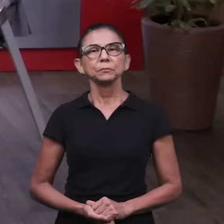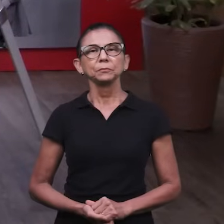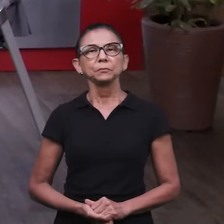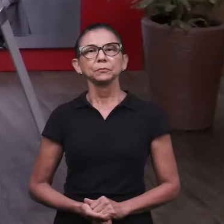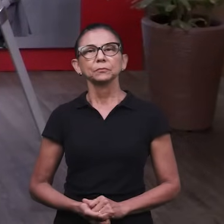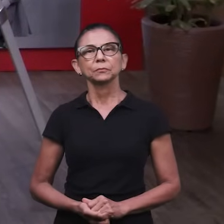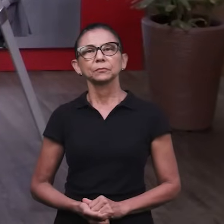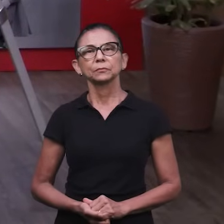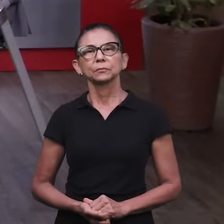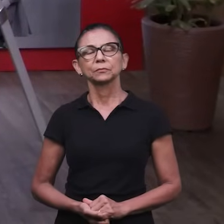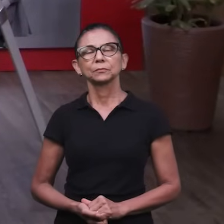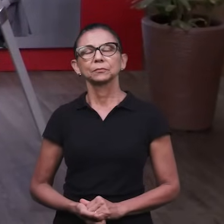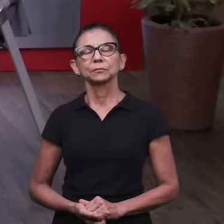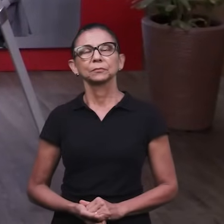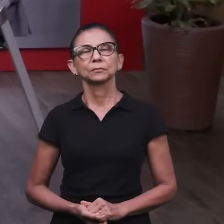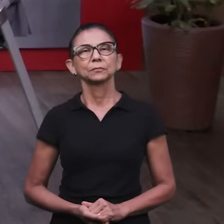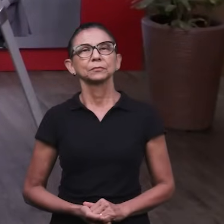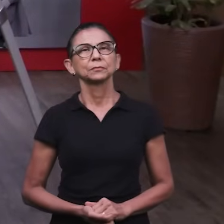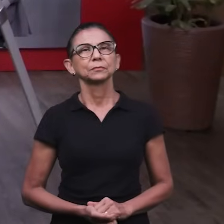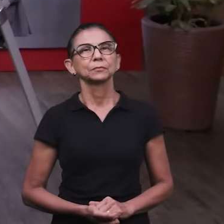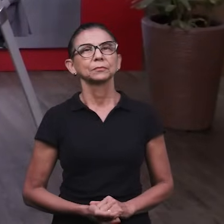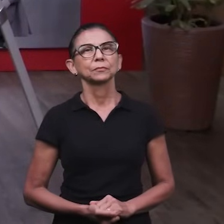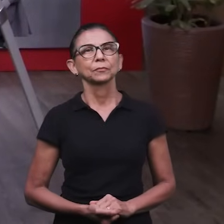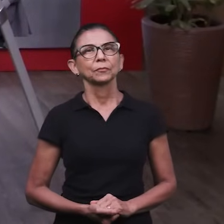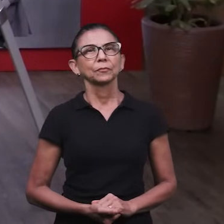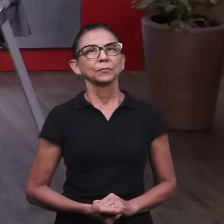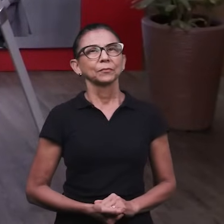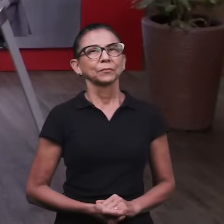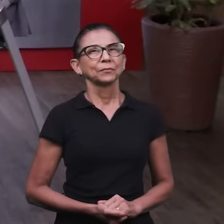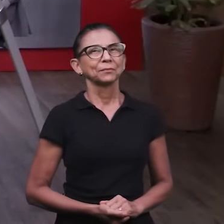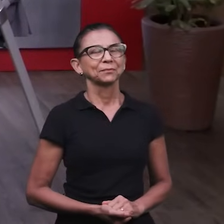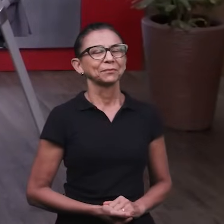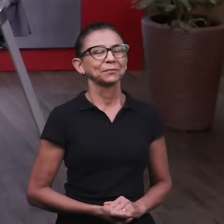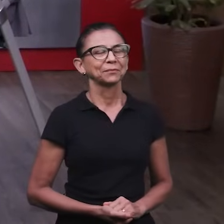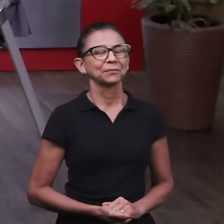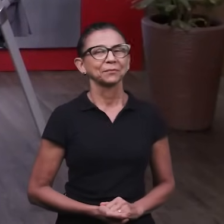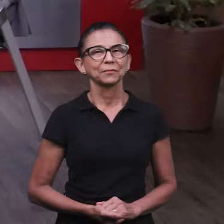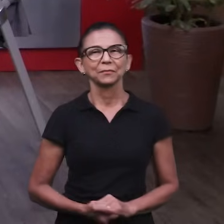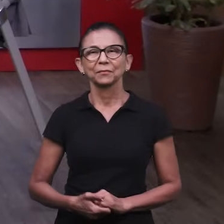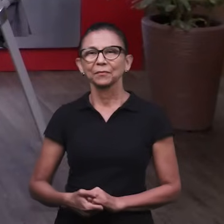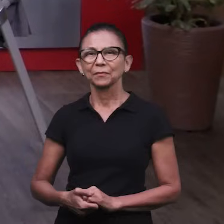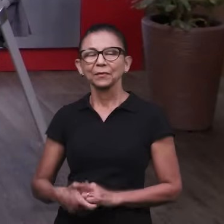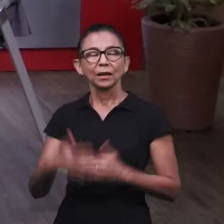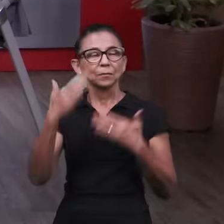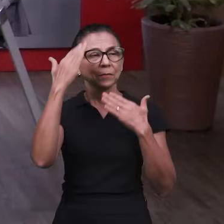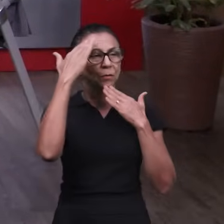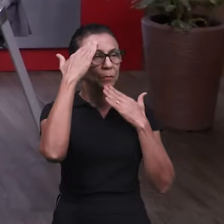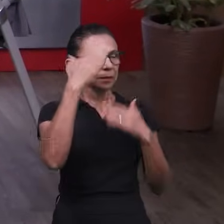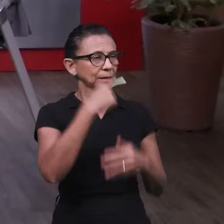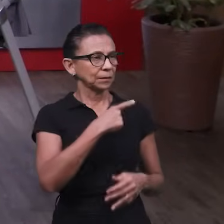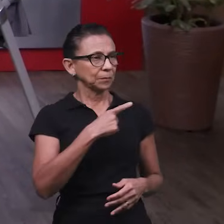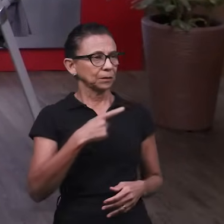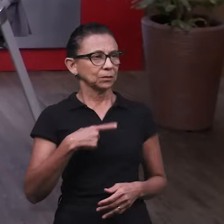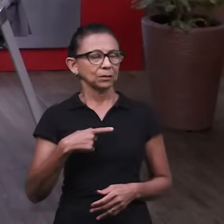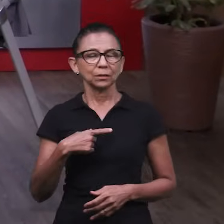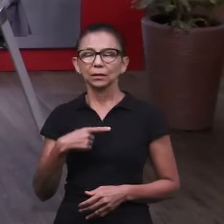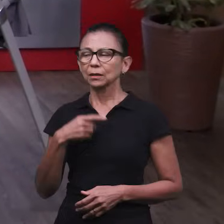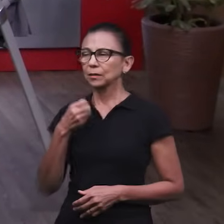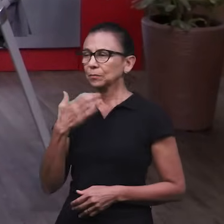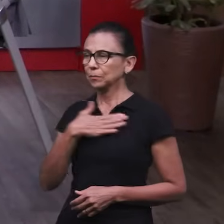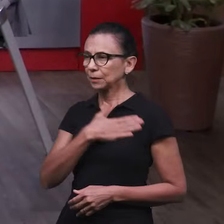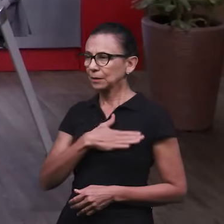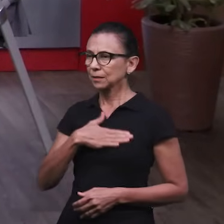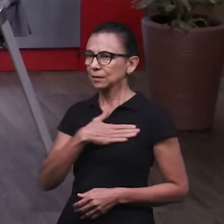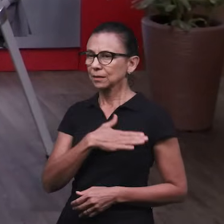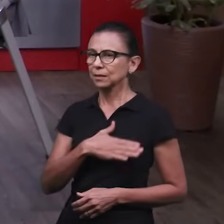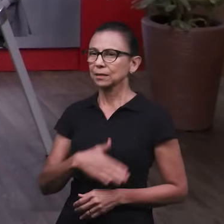Pastor Tiago Costa, Amém. Obrigado pelo seu comparecimento. É um prazer estar aqui. E queria deixar uma palavra para os irmãos, que essas coisas também a